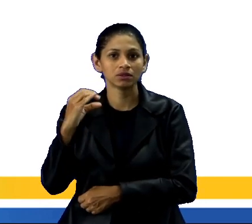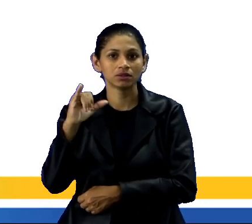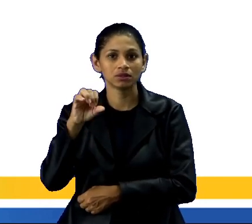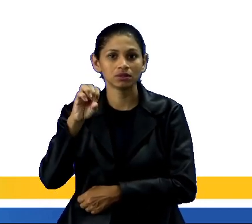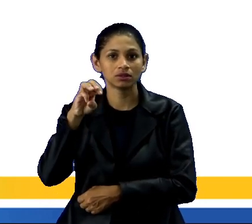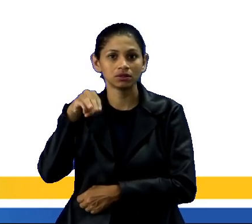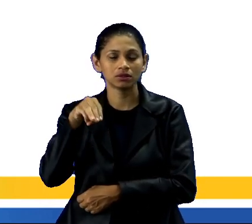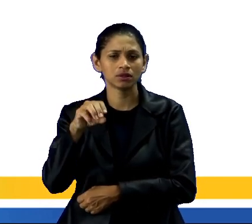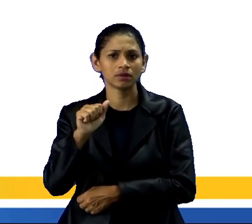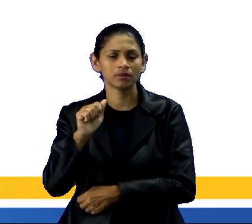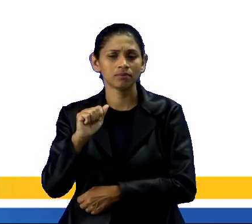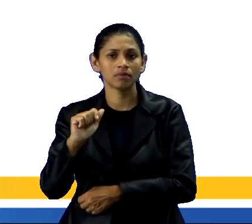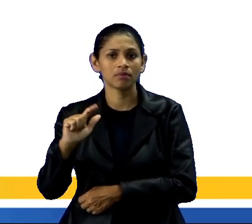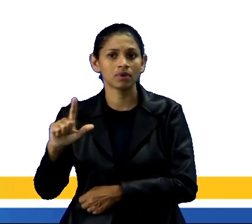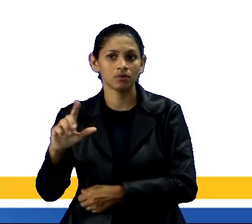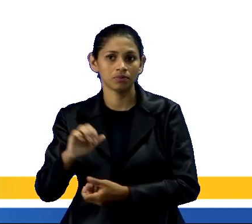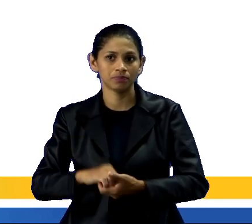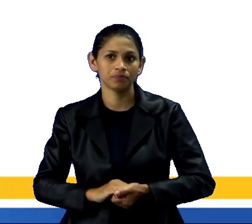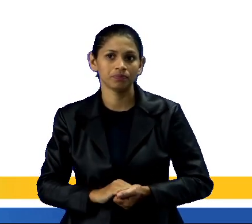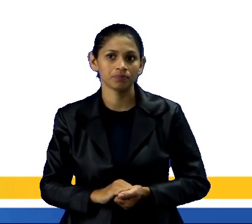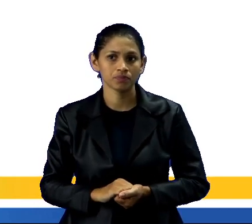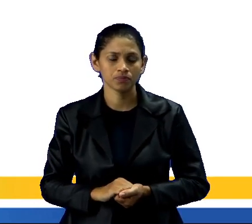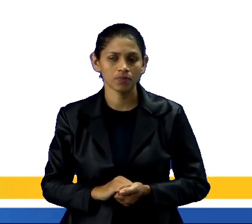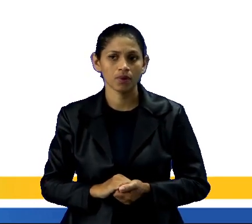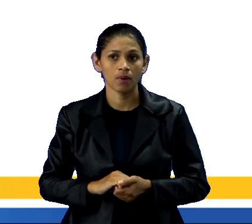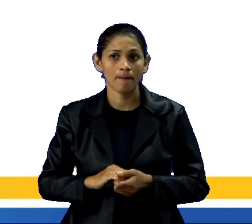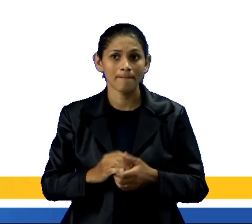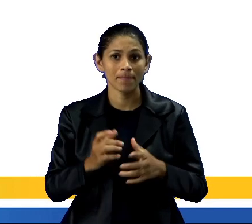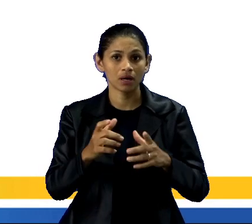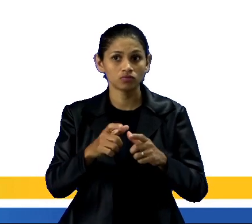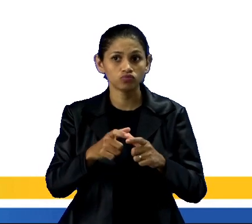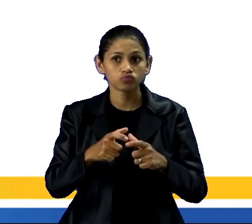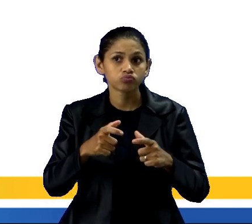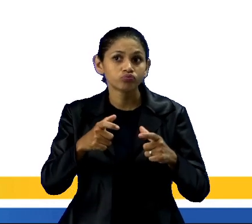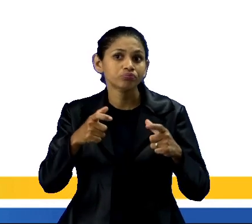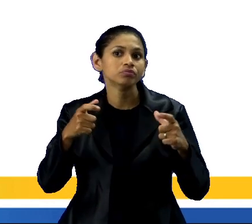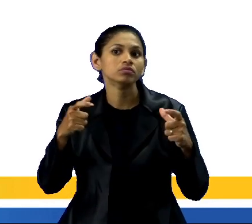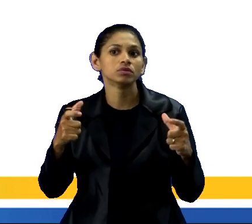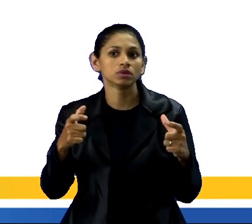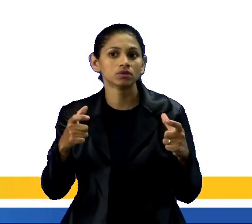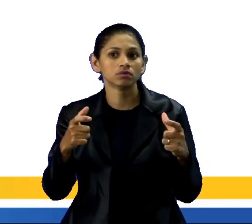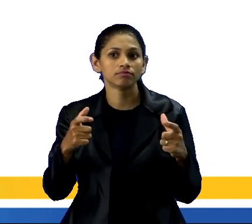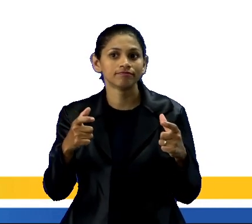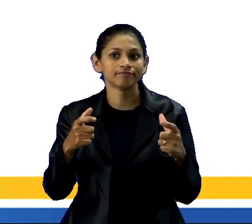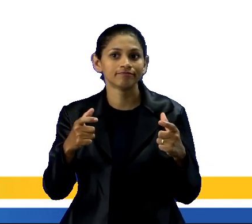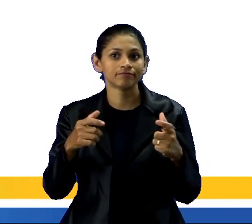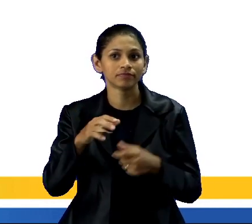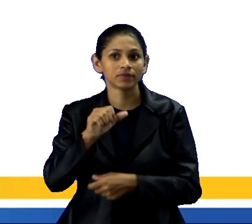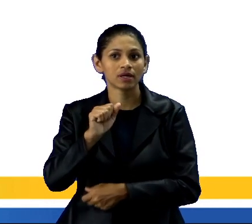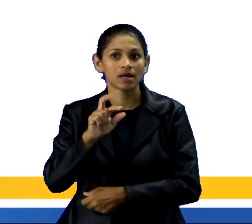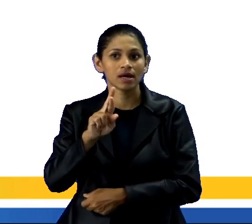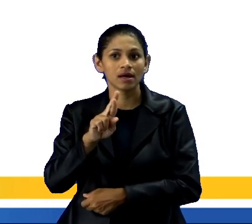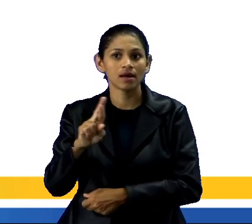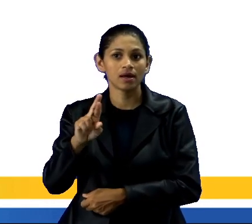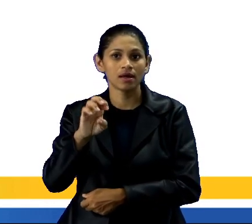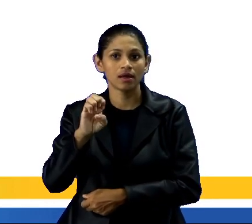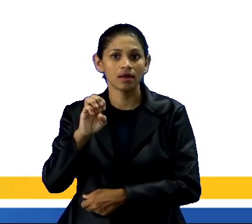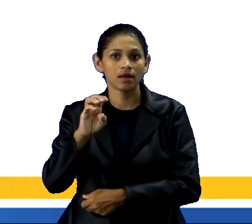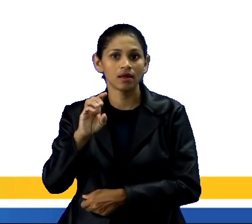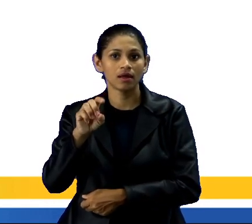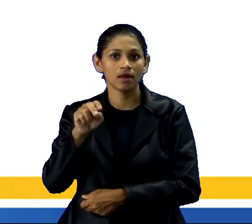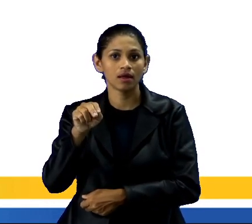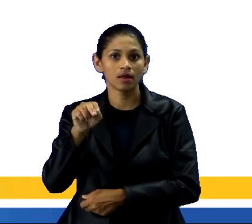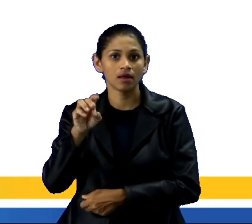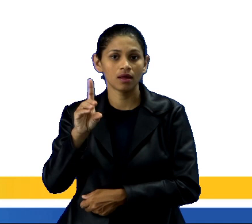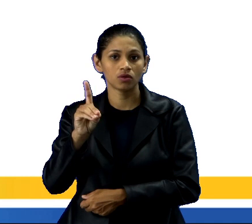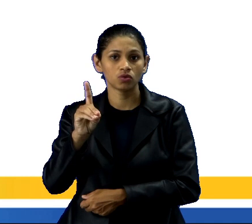Arredondar números. Para efetuar um arredondamento de um número, podemos considerar 3 situações distintas. Olha só quais